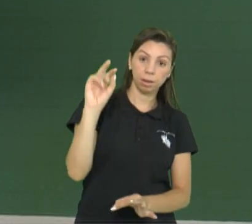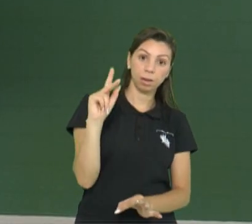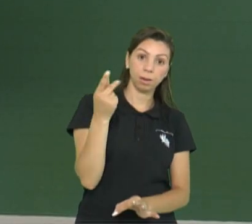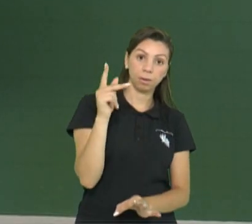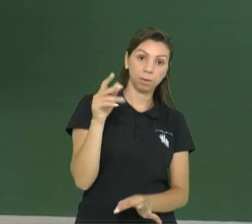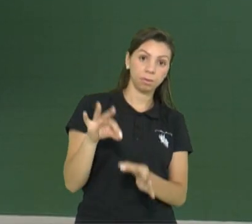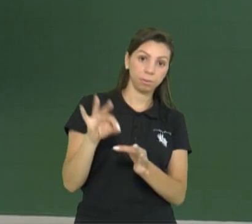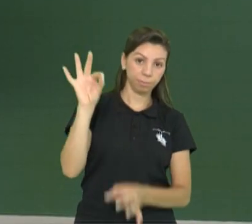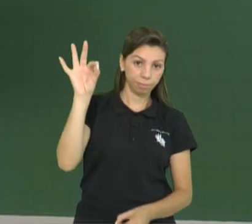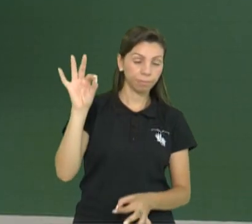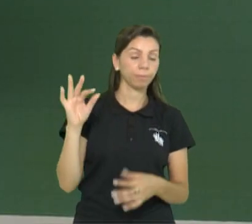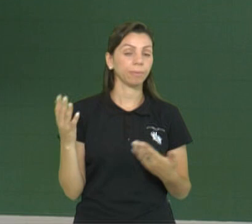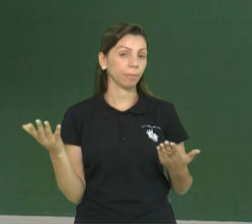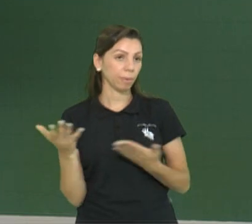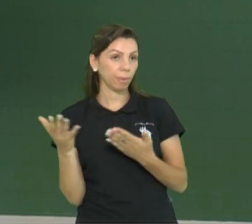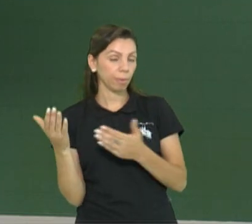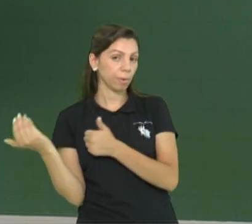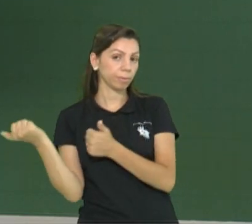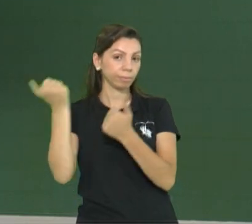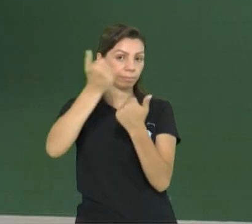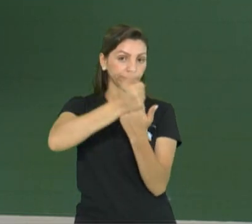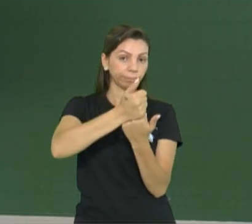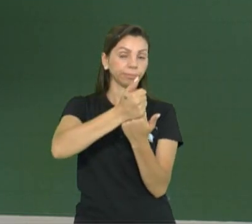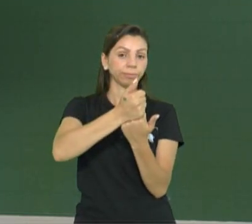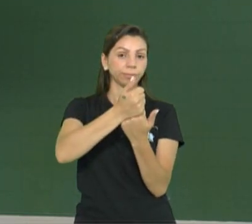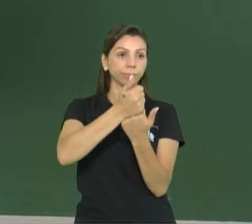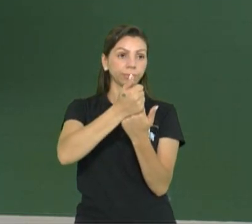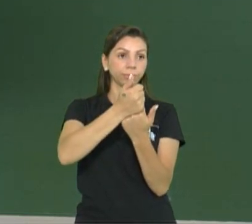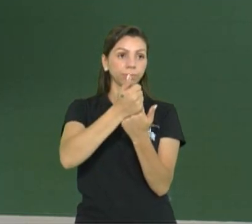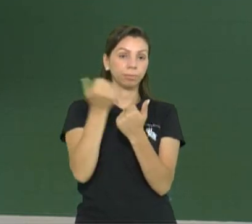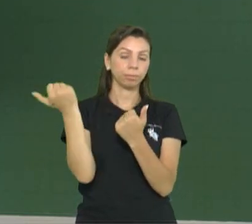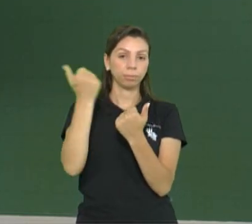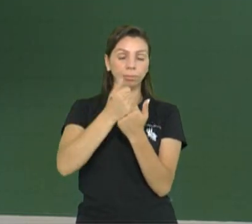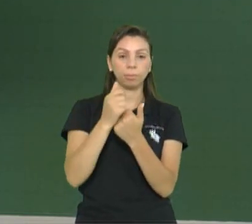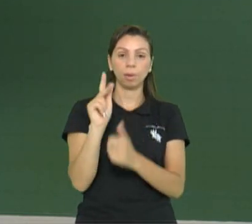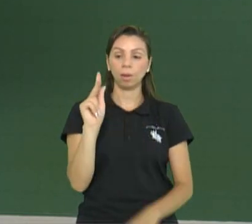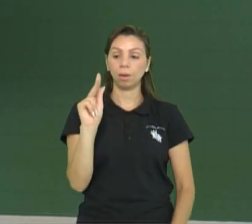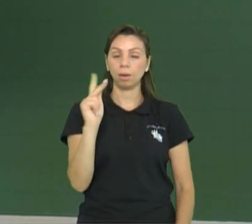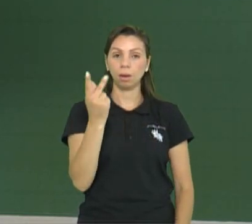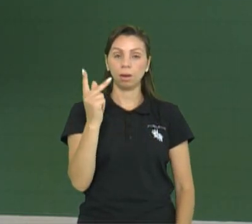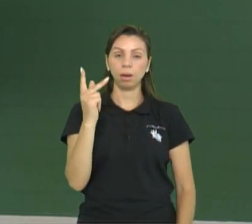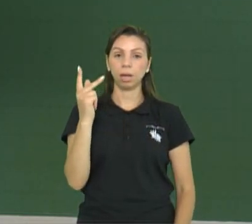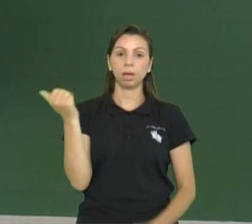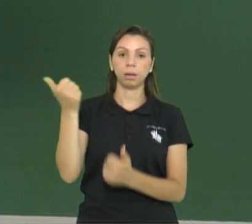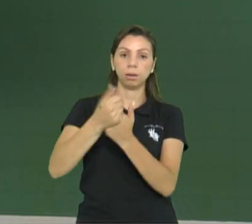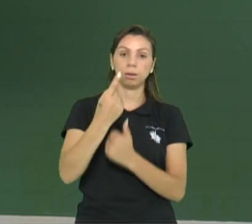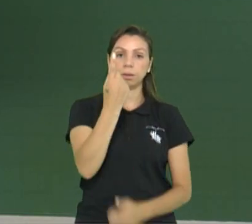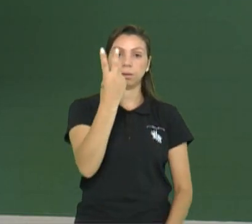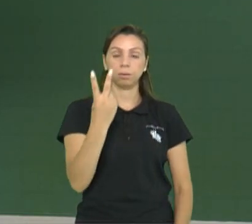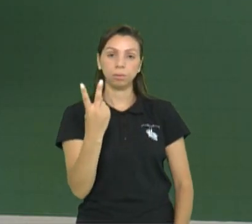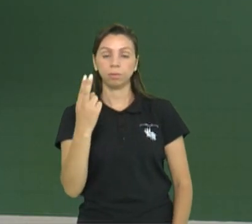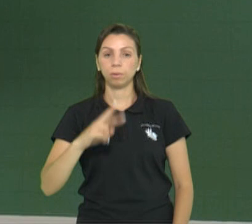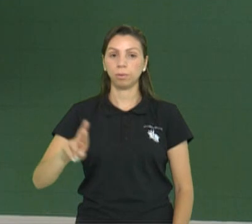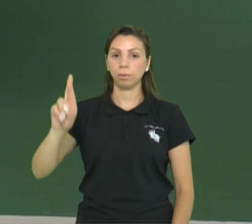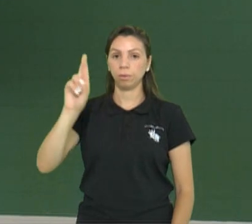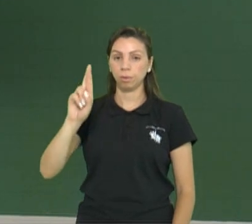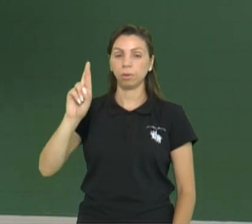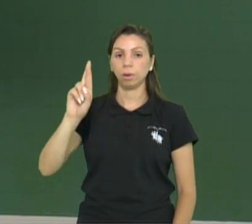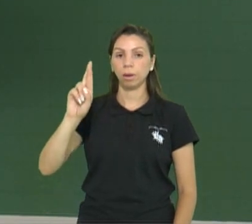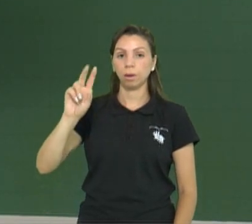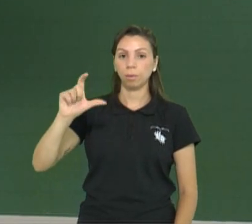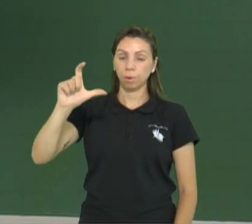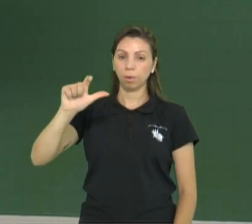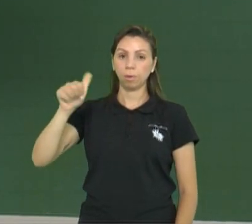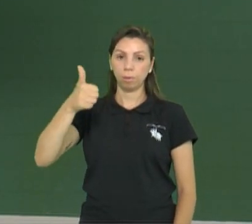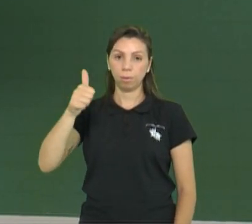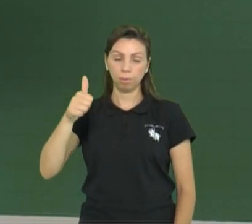de calcular. Substituindo agora aqui, no lugar do H, 12, no lugar do raio maior, que é 11, o